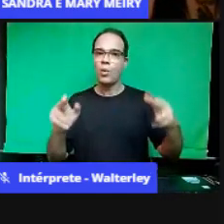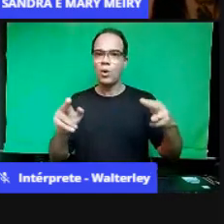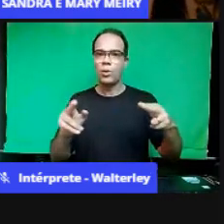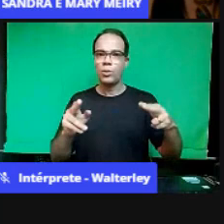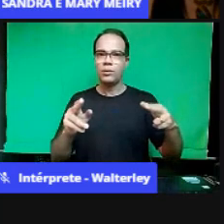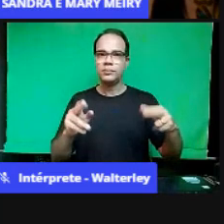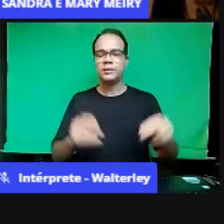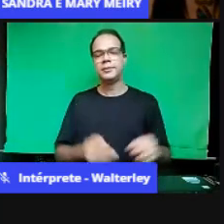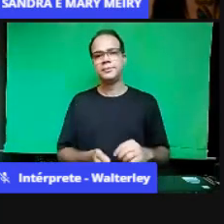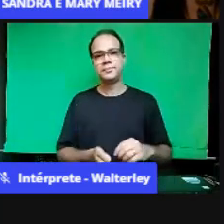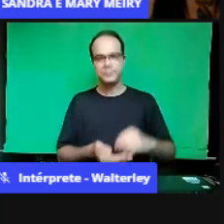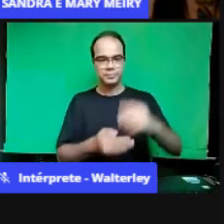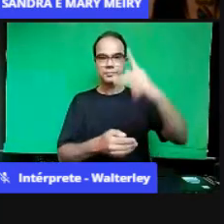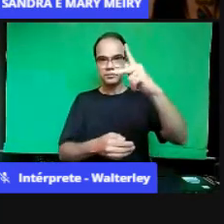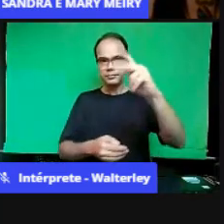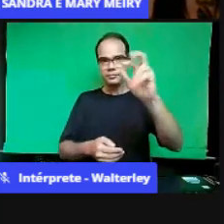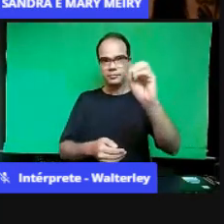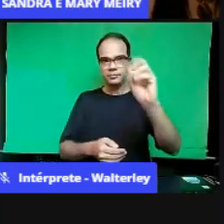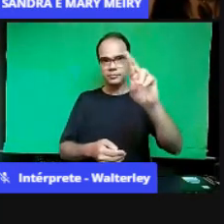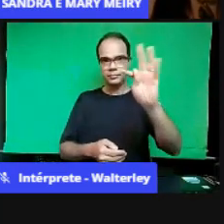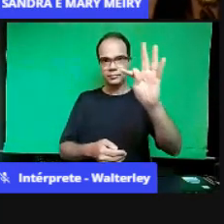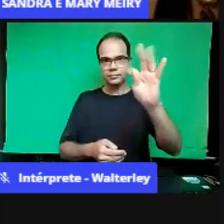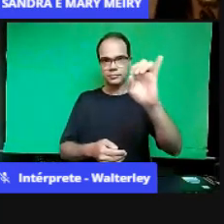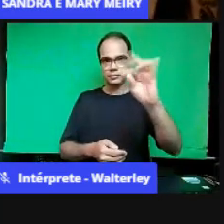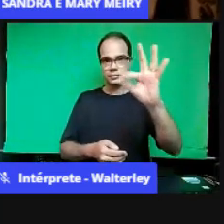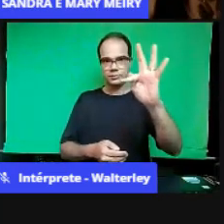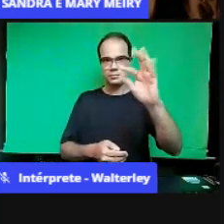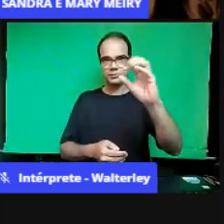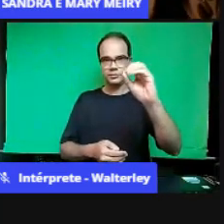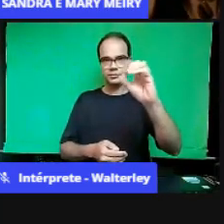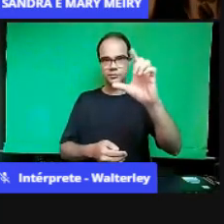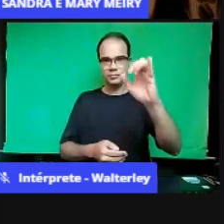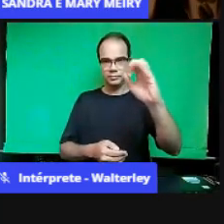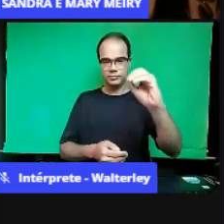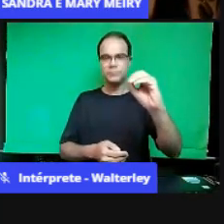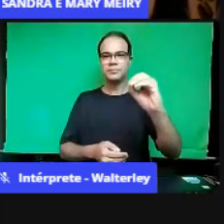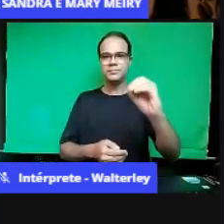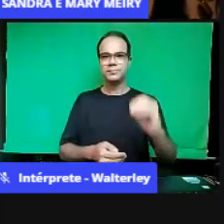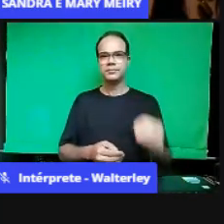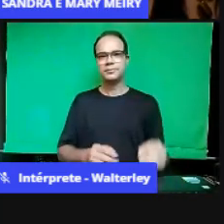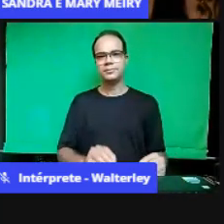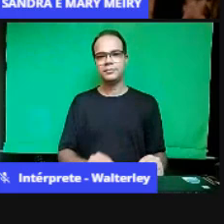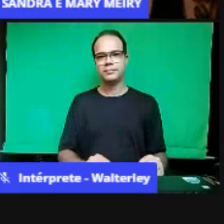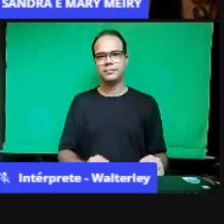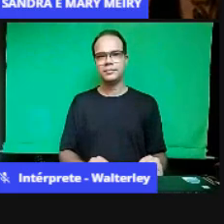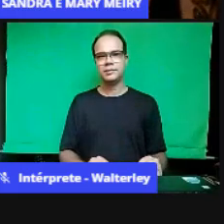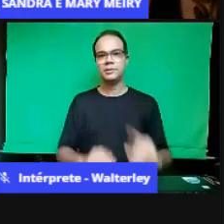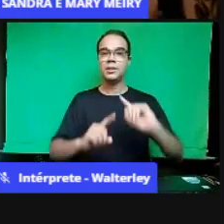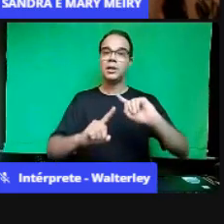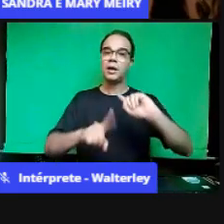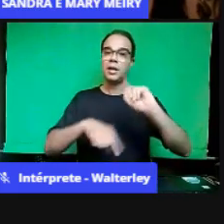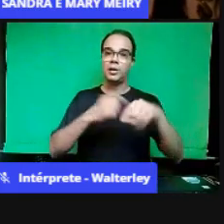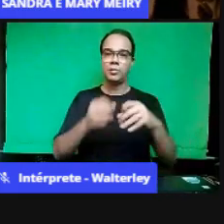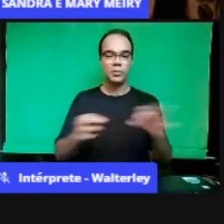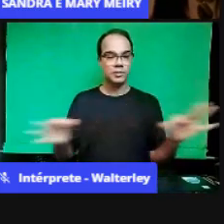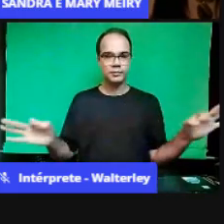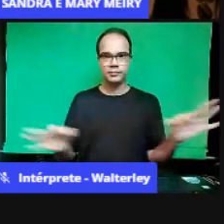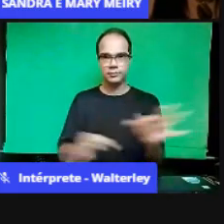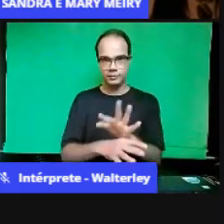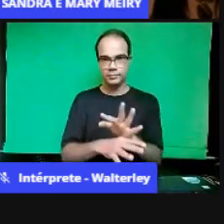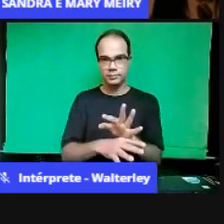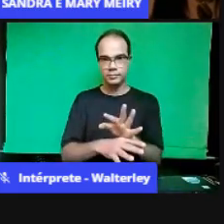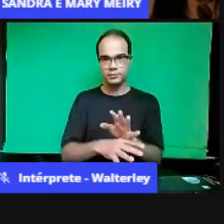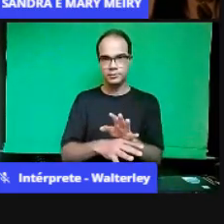final, né? Quando essa criança termina o ano letivo, ele leva essa ficha de relatório